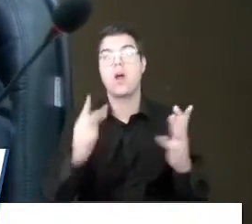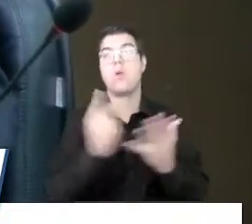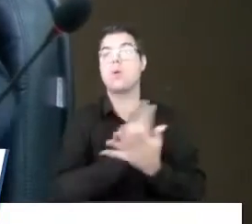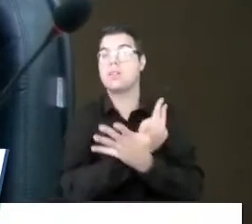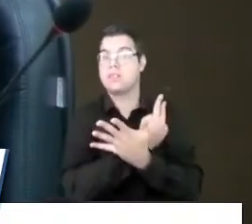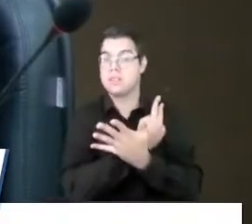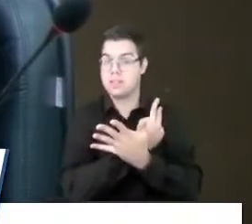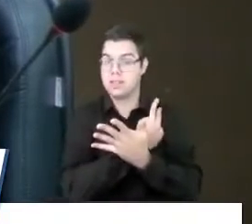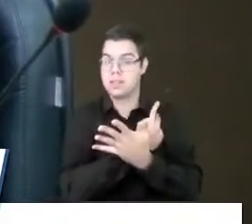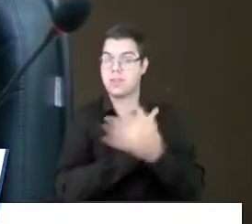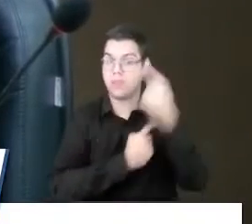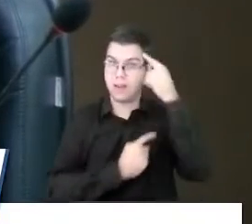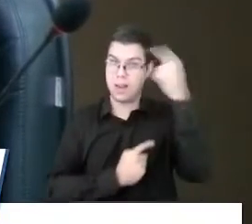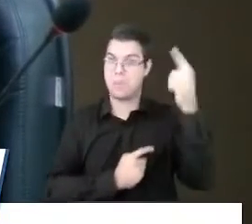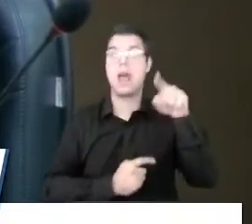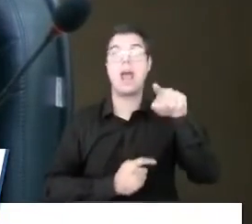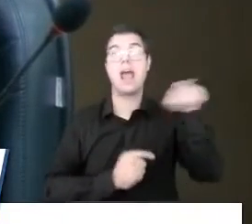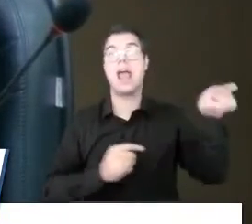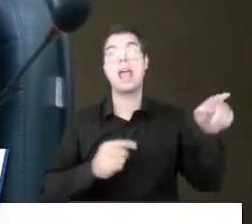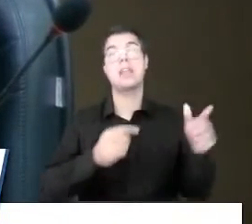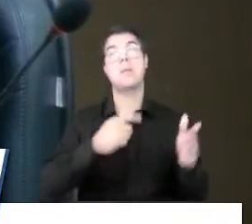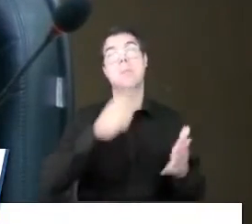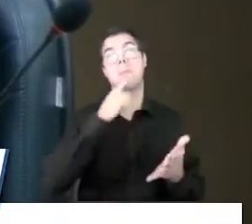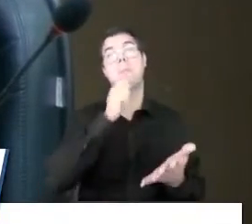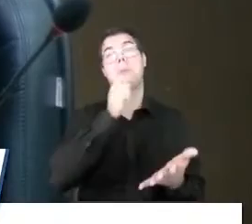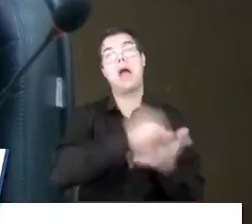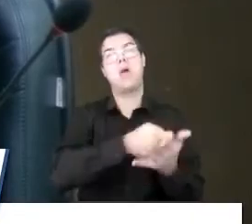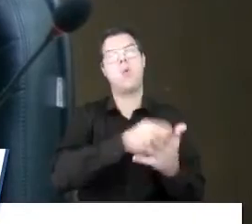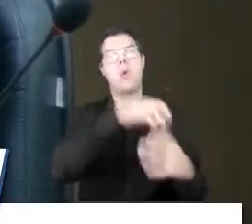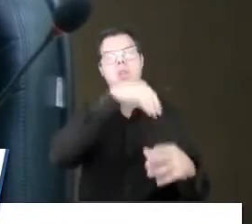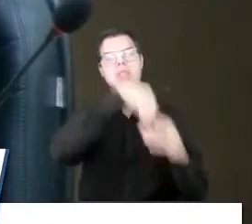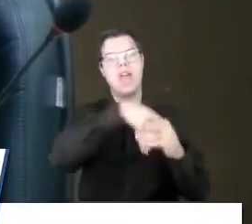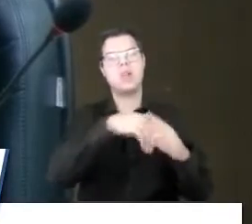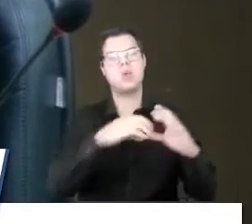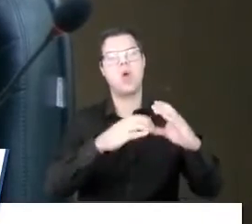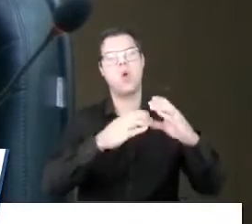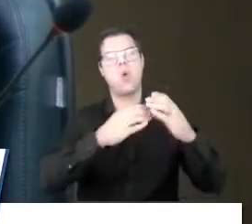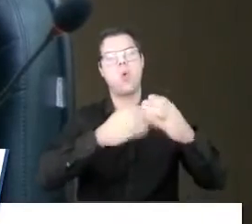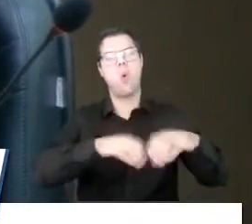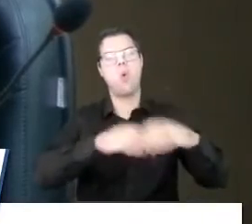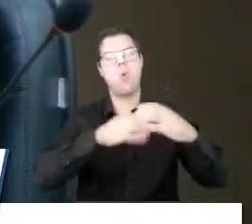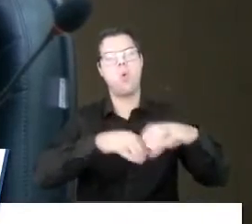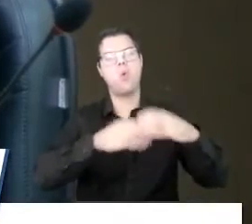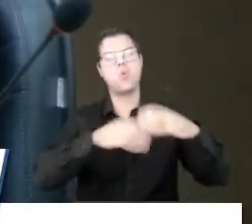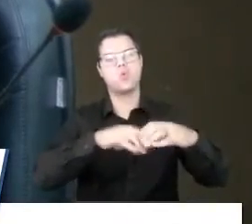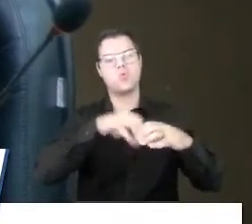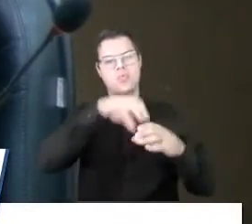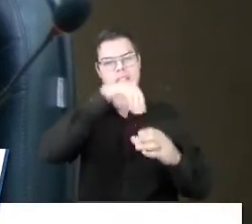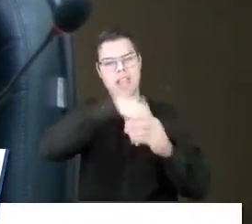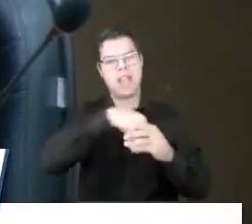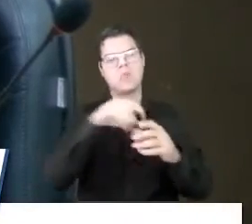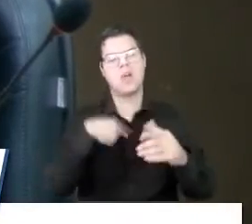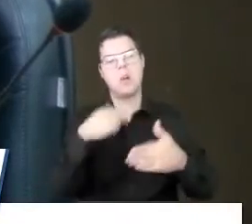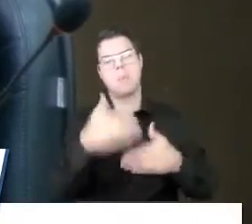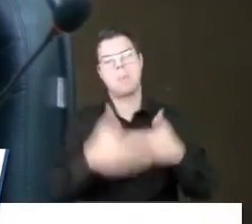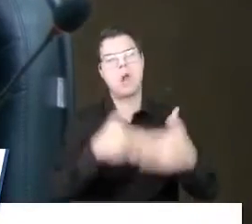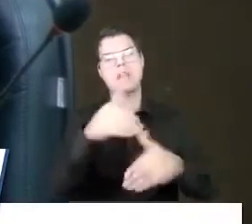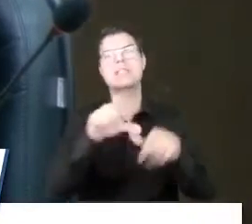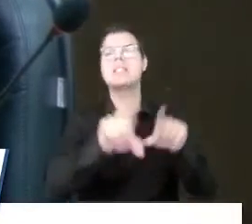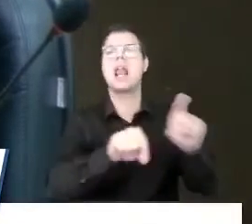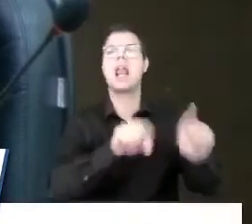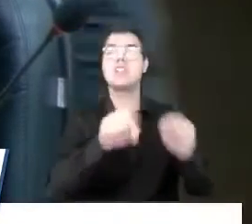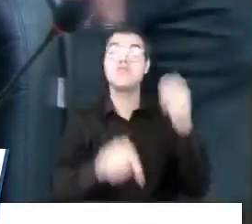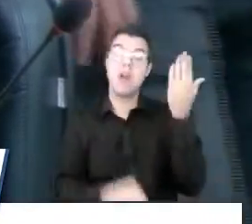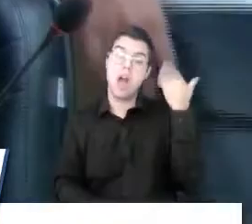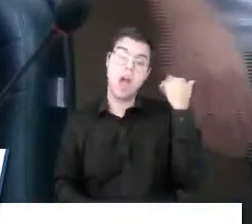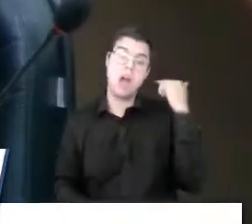tiveram, pagaram para fazer um concurso interno, lá um processo seletivo, saíram de, às vezes, do cargo que estava